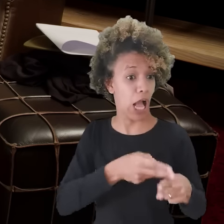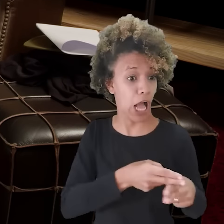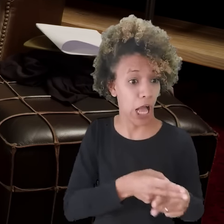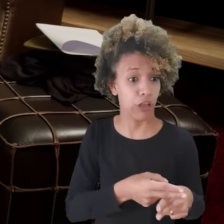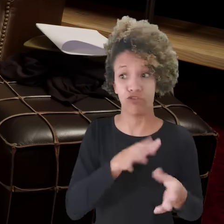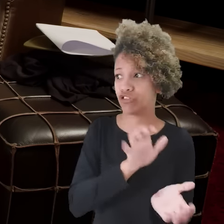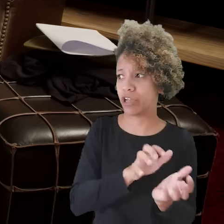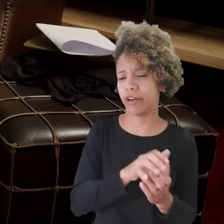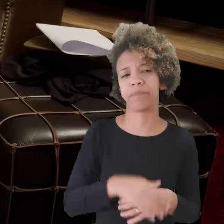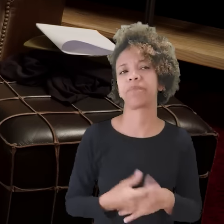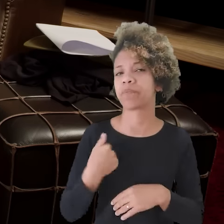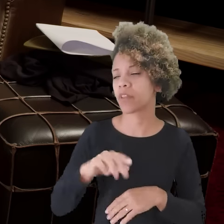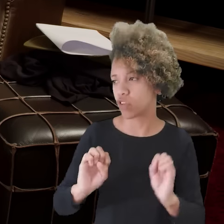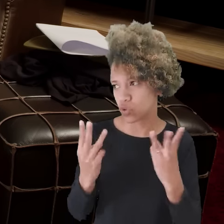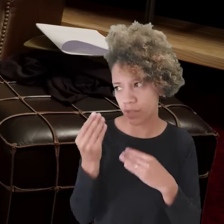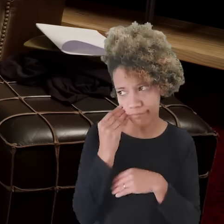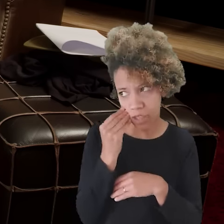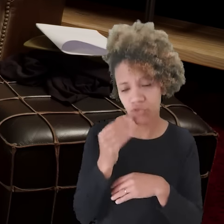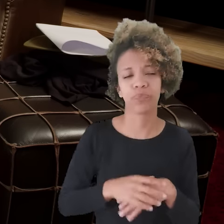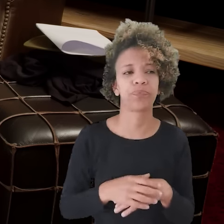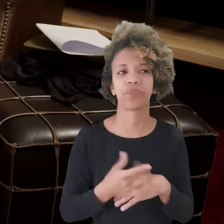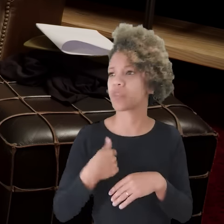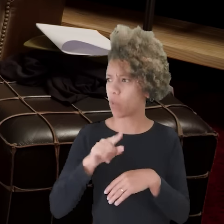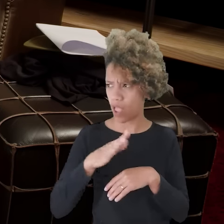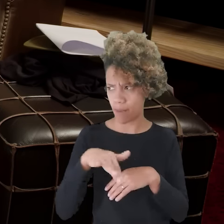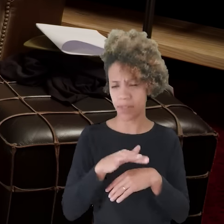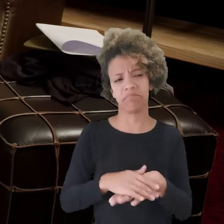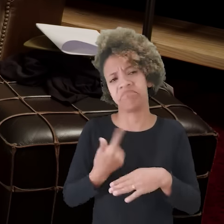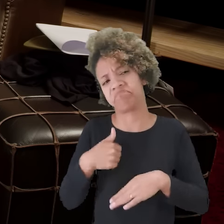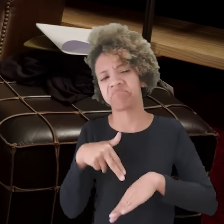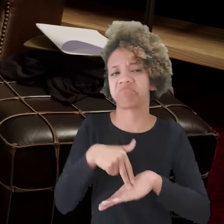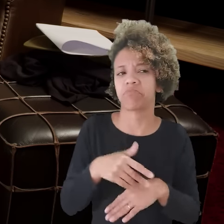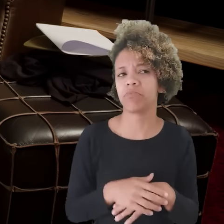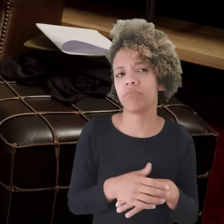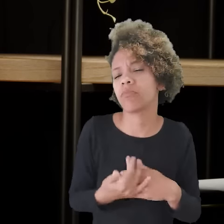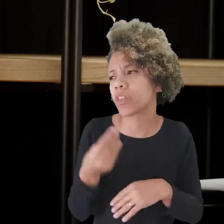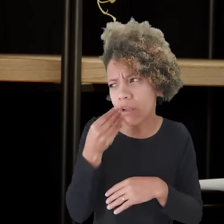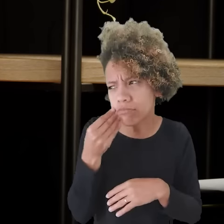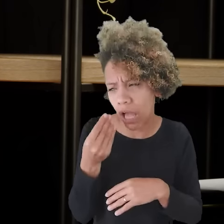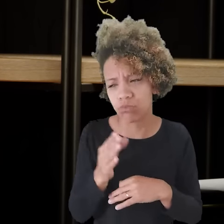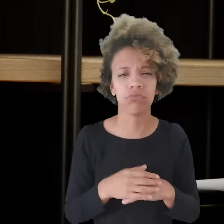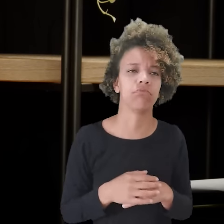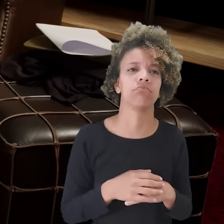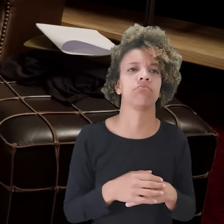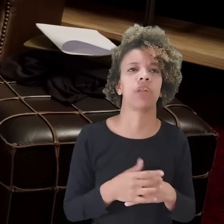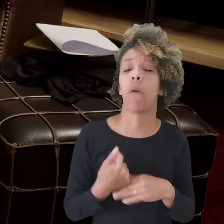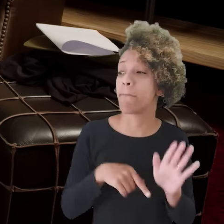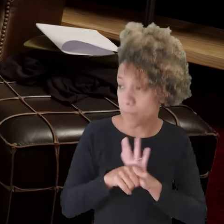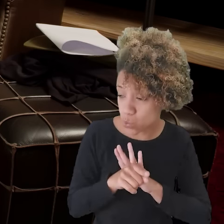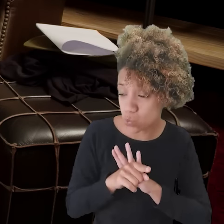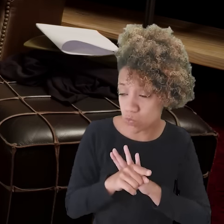deu uma facada na cara eu tava num show que era uma noite de teste então tipo não era a minha galera e aí eu fui eu estava testando e eu fui fazer uma